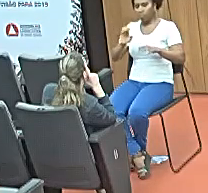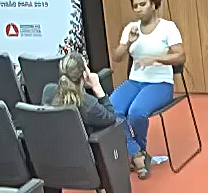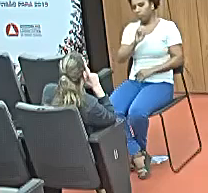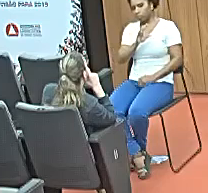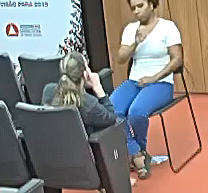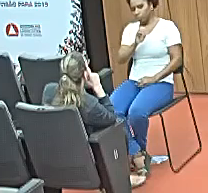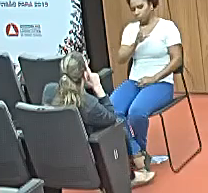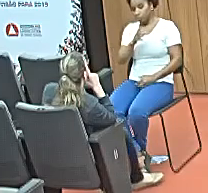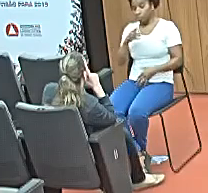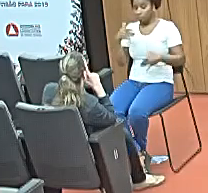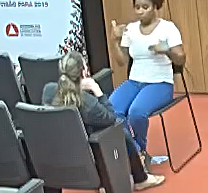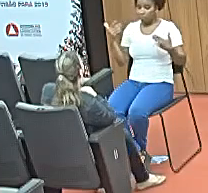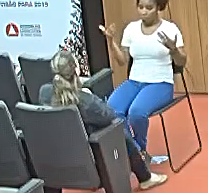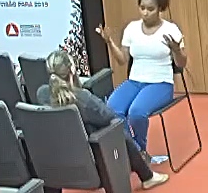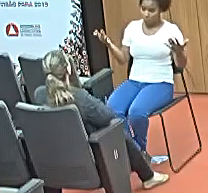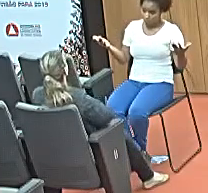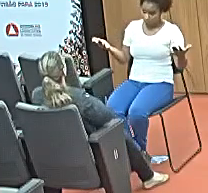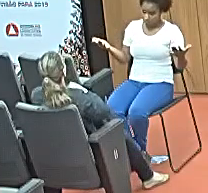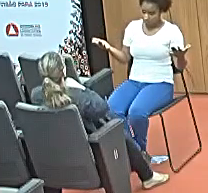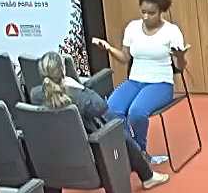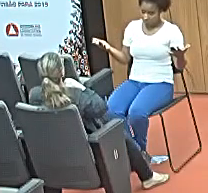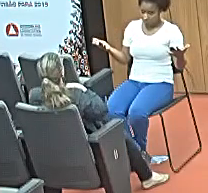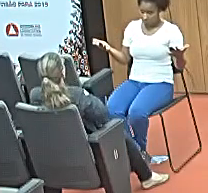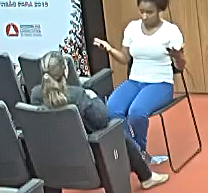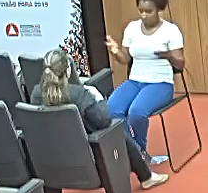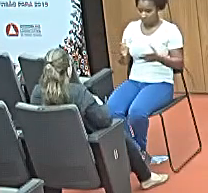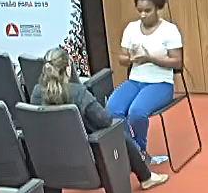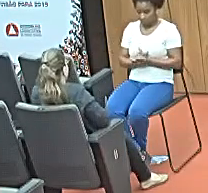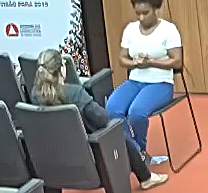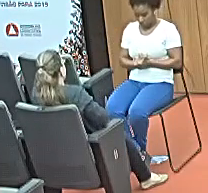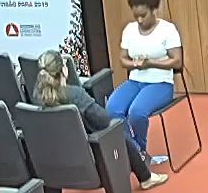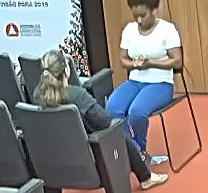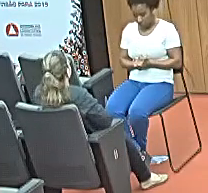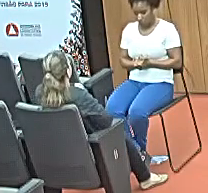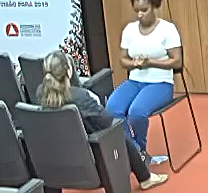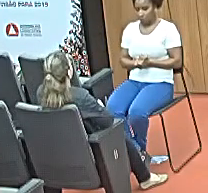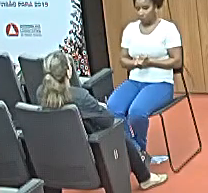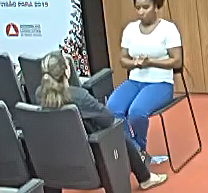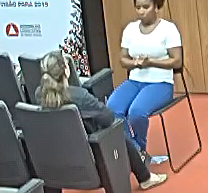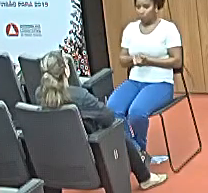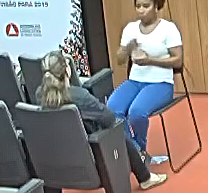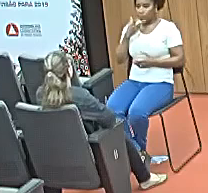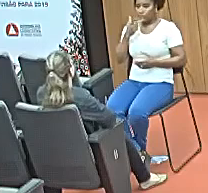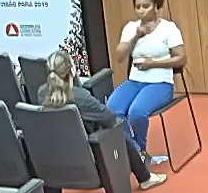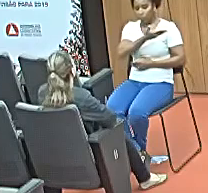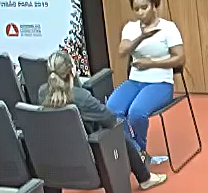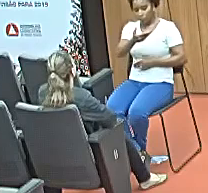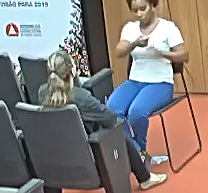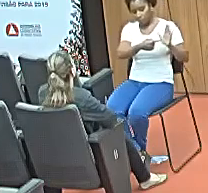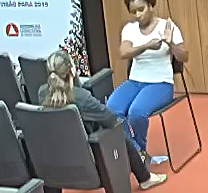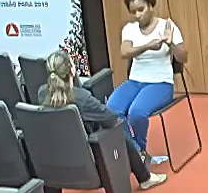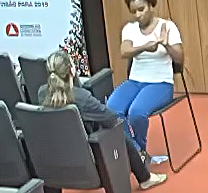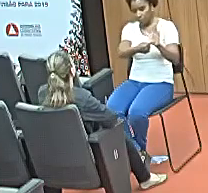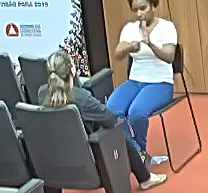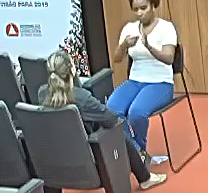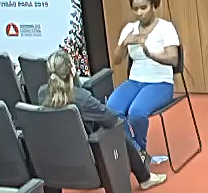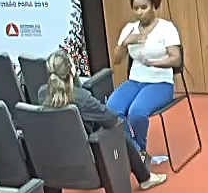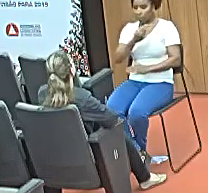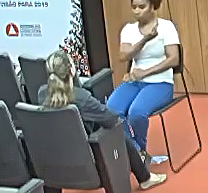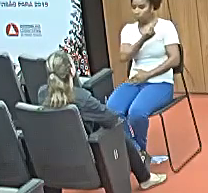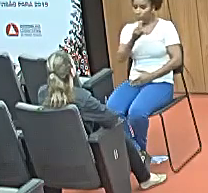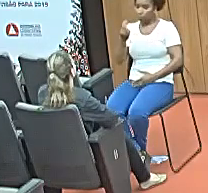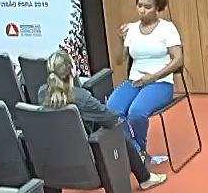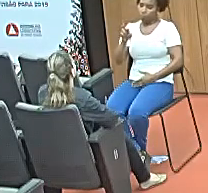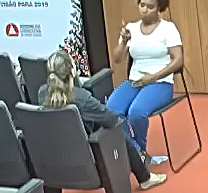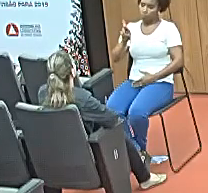bem é pedido que não é pré que a gente se apresentasse eu sou regina cunha mentes